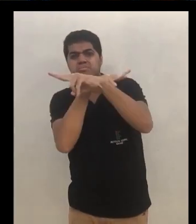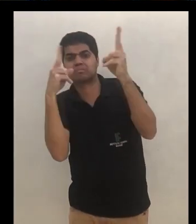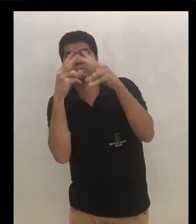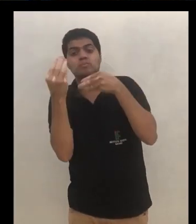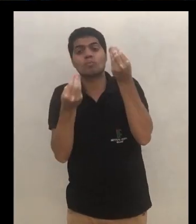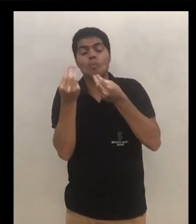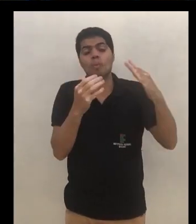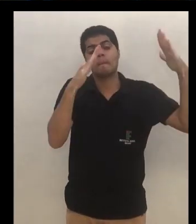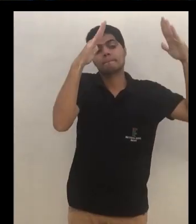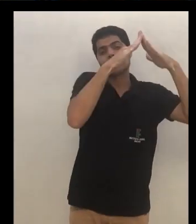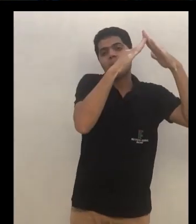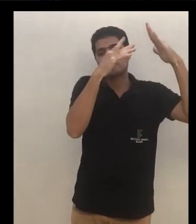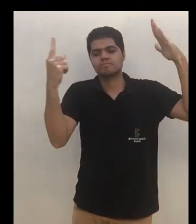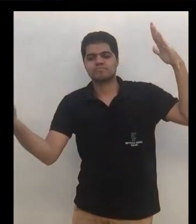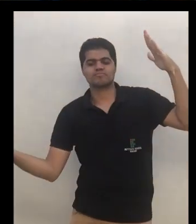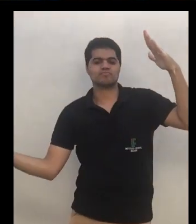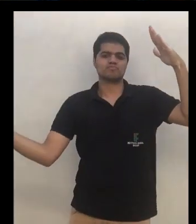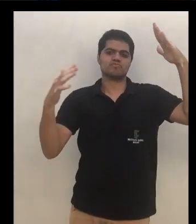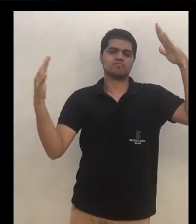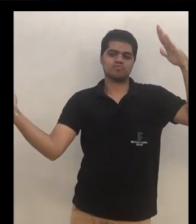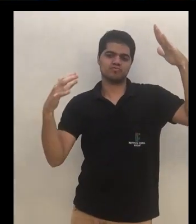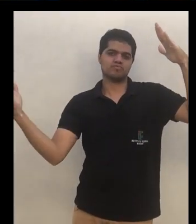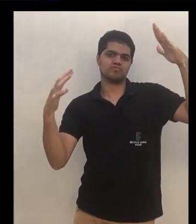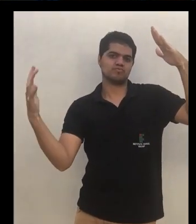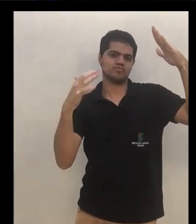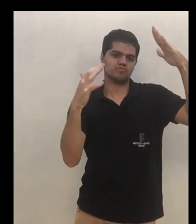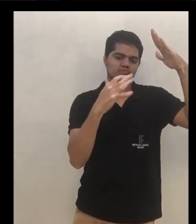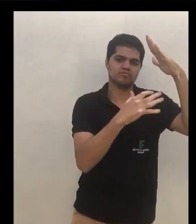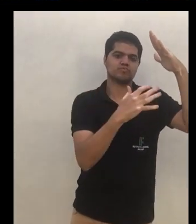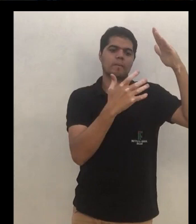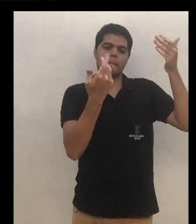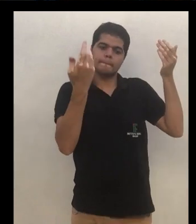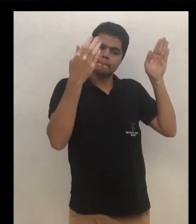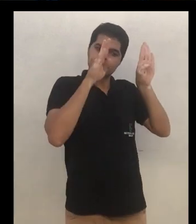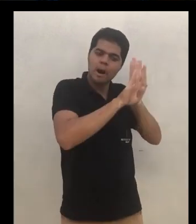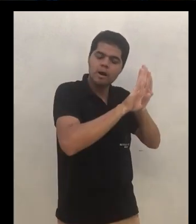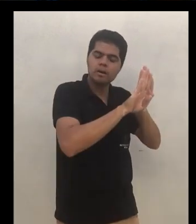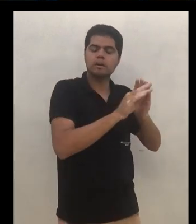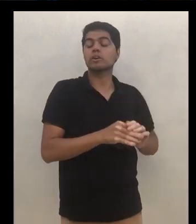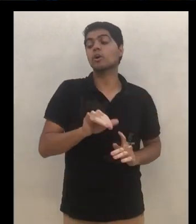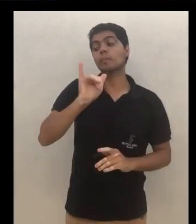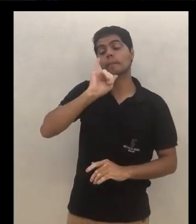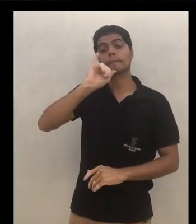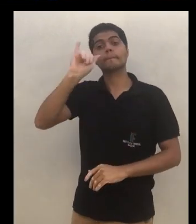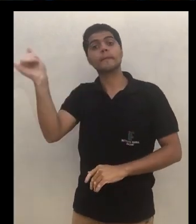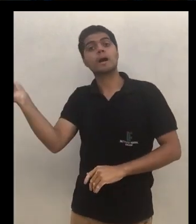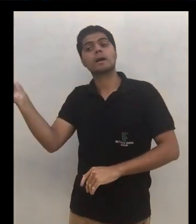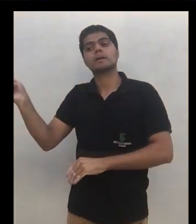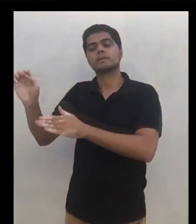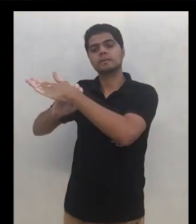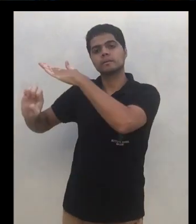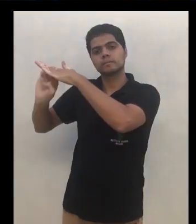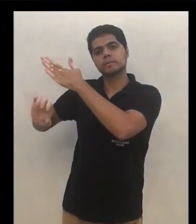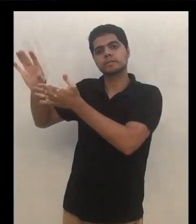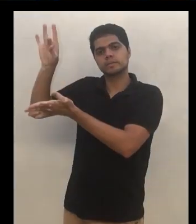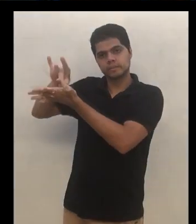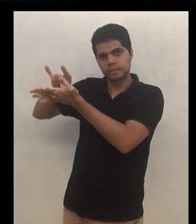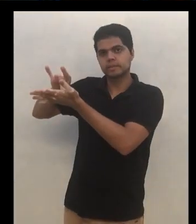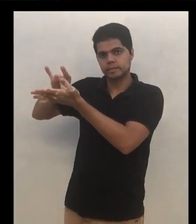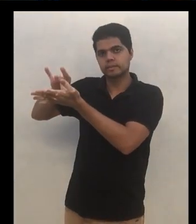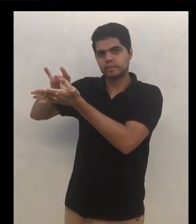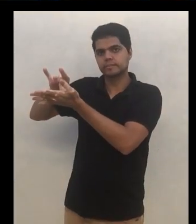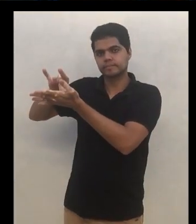do galpão e comunicar à certificadora, certo? Então é nessa brecha que a gente trabalha com o